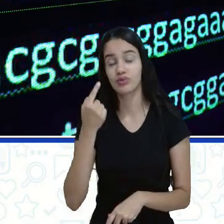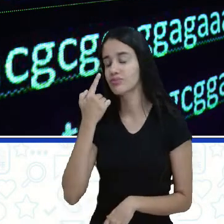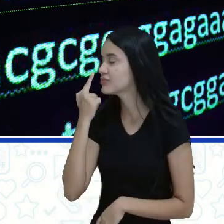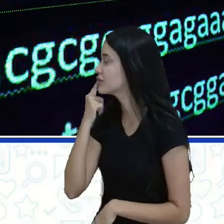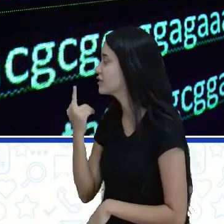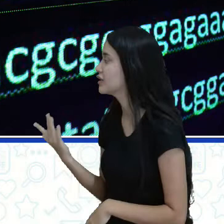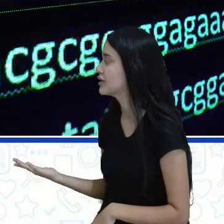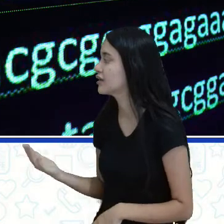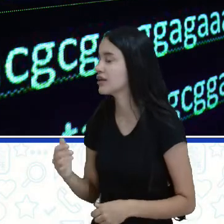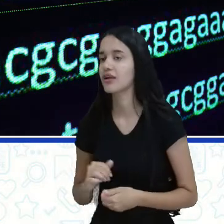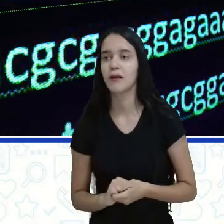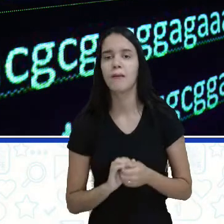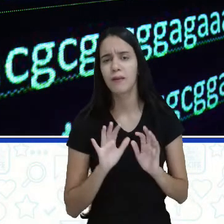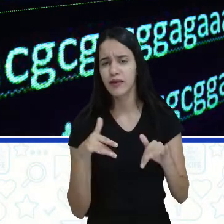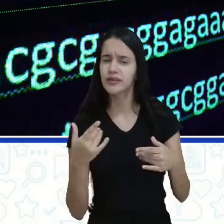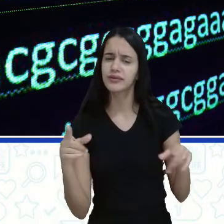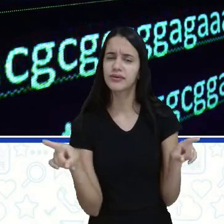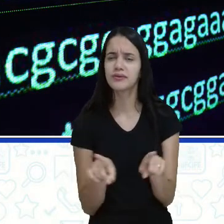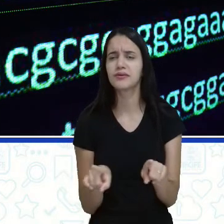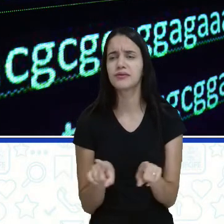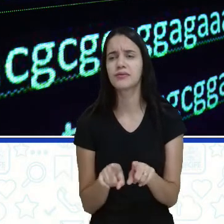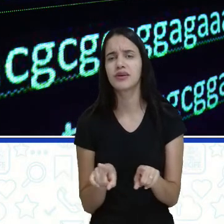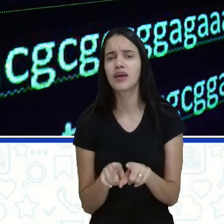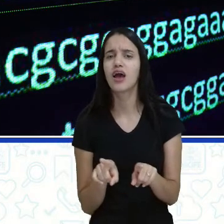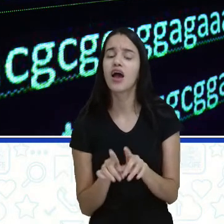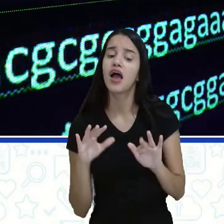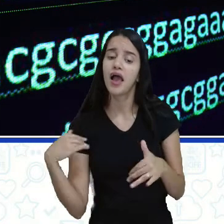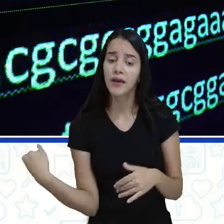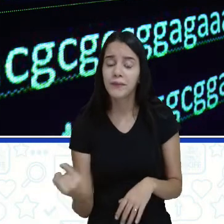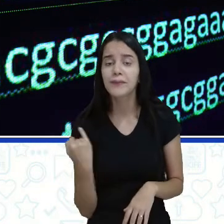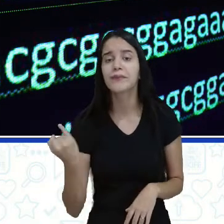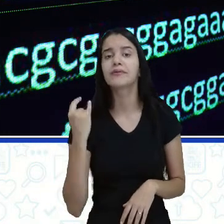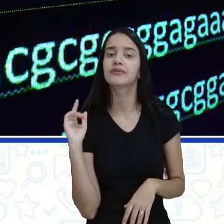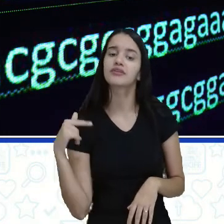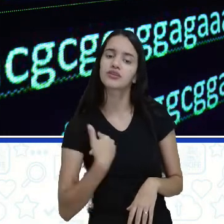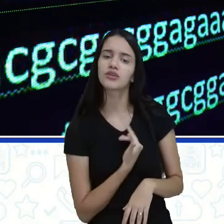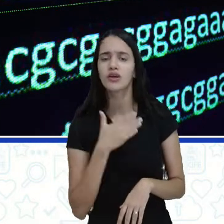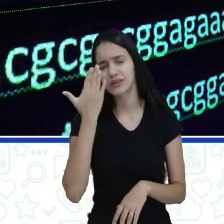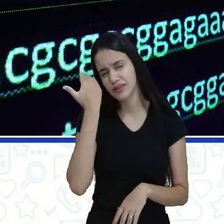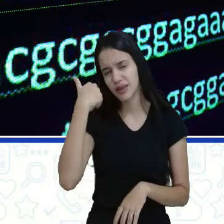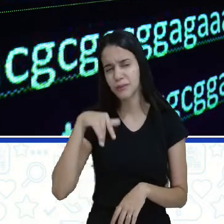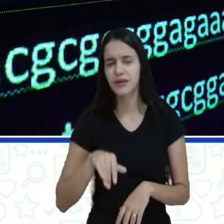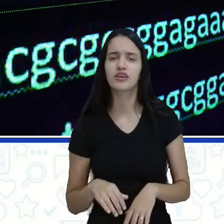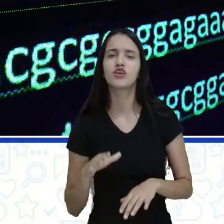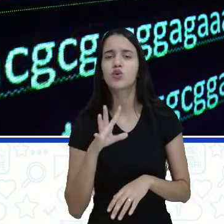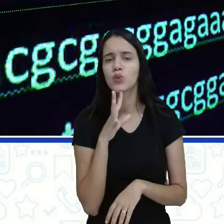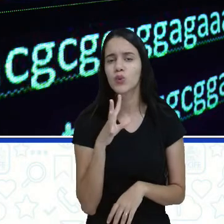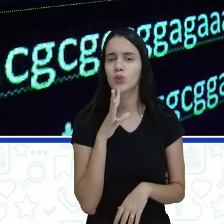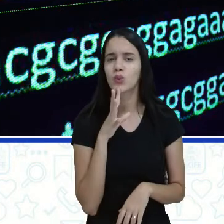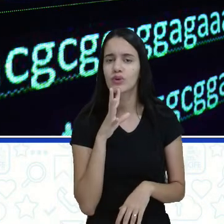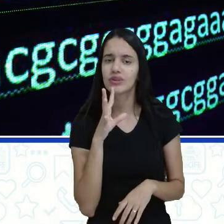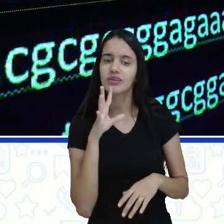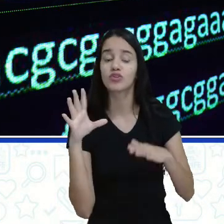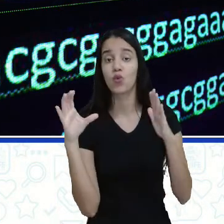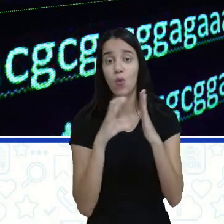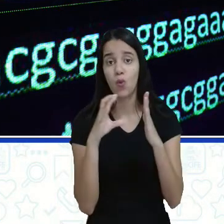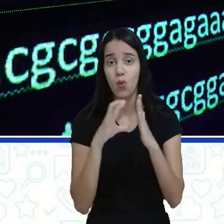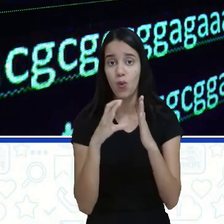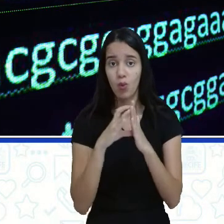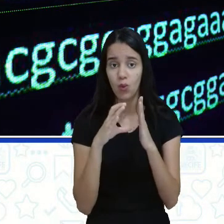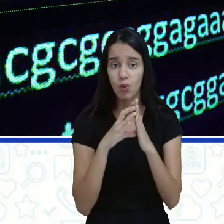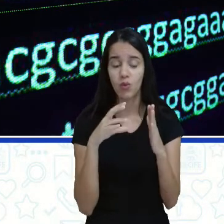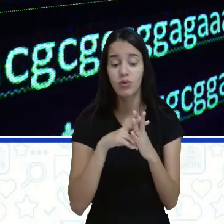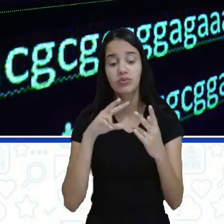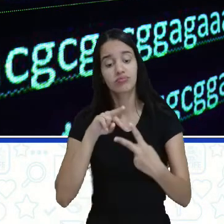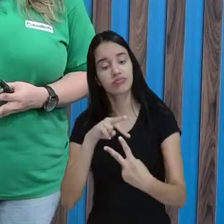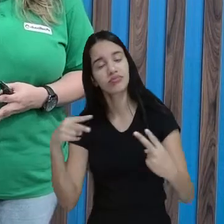monte de letrinha, né? E é isso. Então, é importante que a gente saiba, que a gente conheça o código genético. Porque só